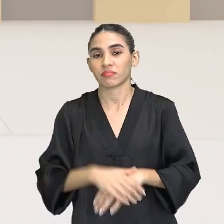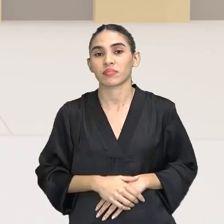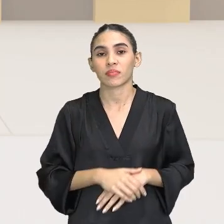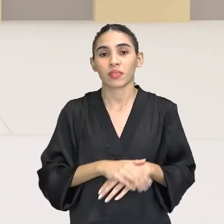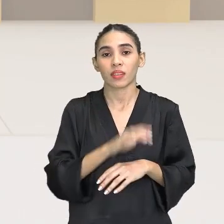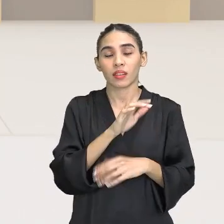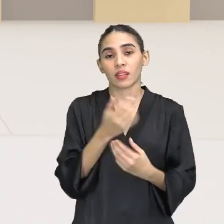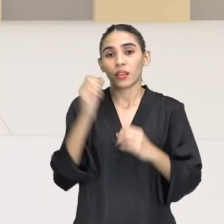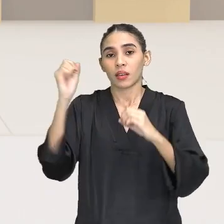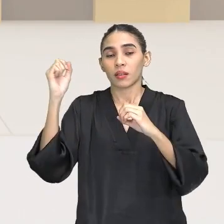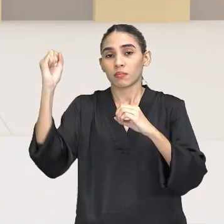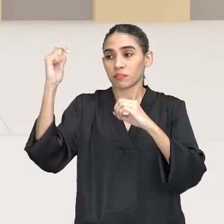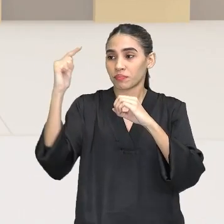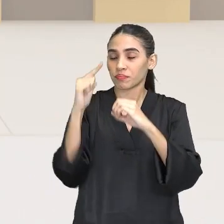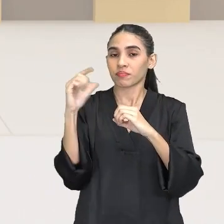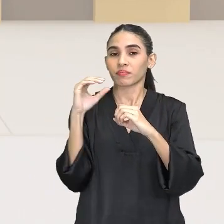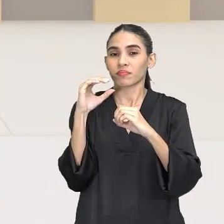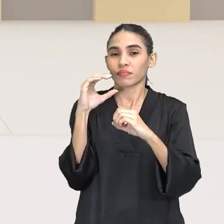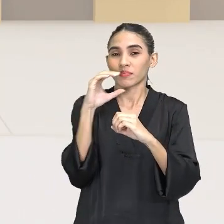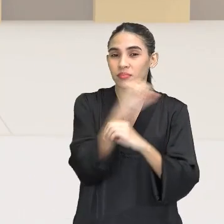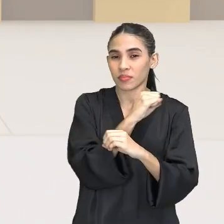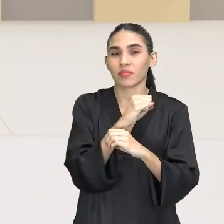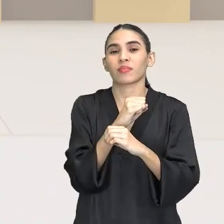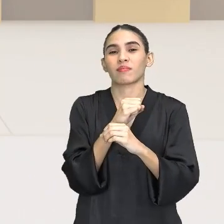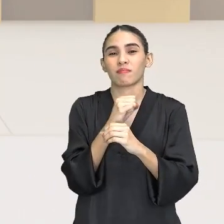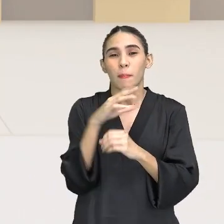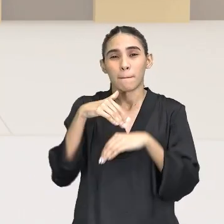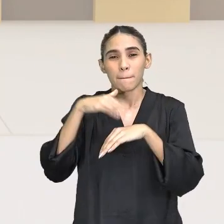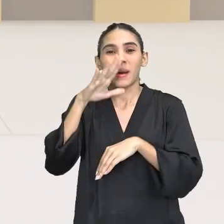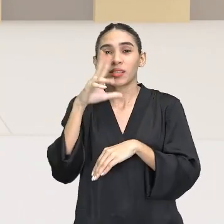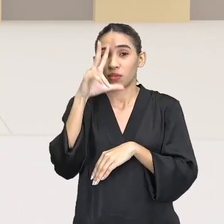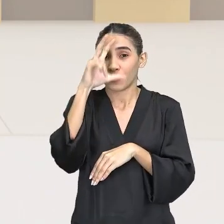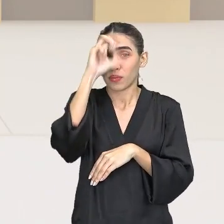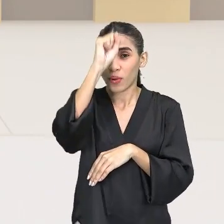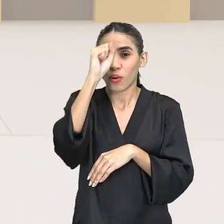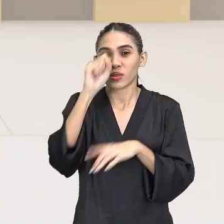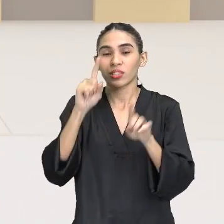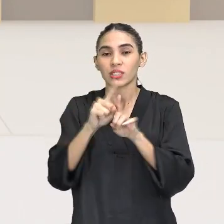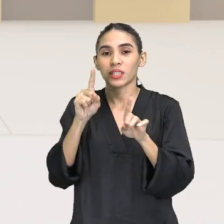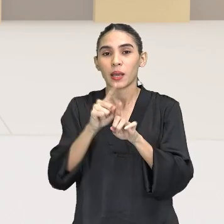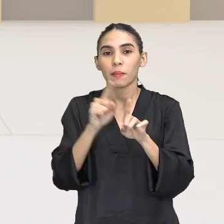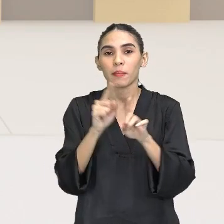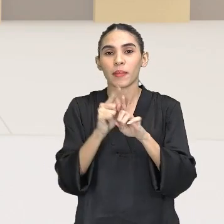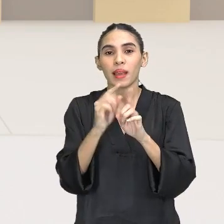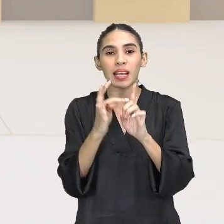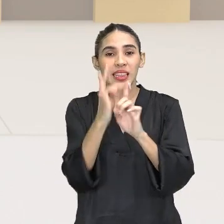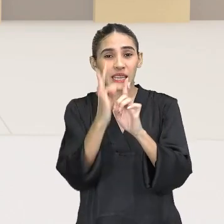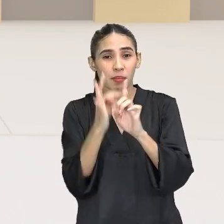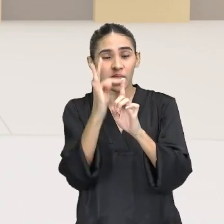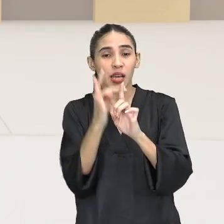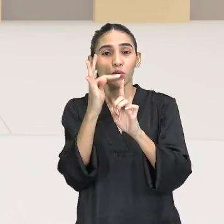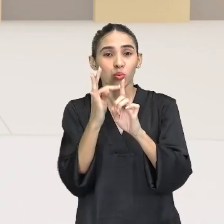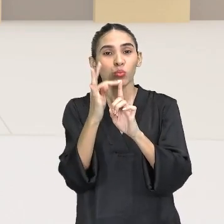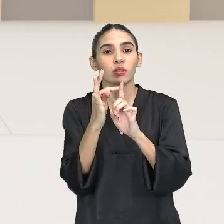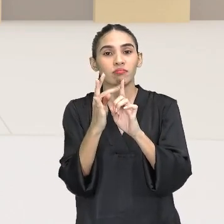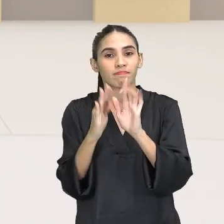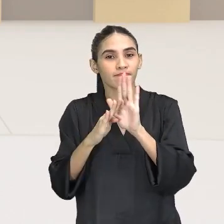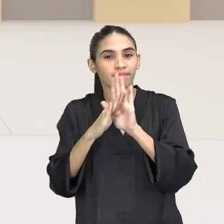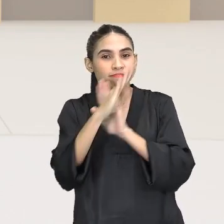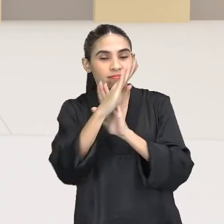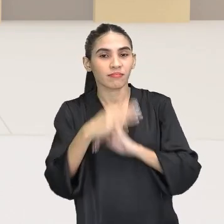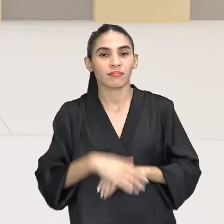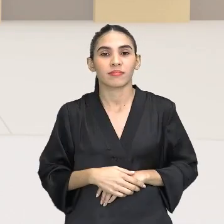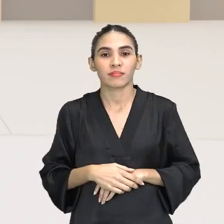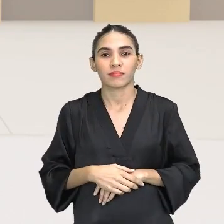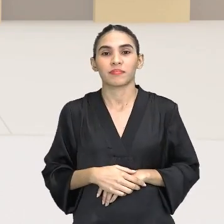efeito estufa, né, sendo intensificado, levando aí ao nosso aquecimento global, como a gente pôde observar. Mas a gente ainda vai ver um pouco